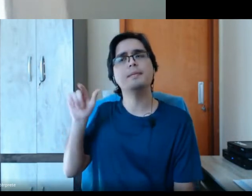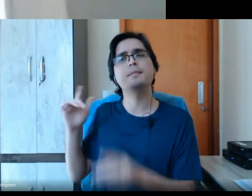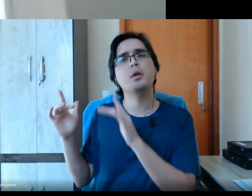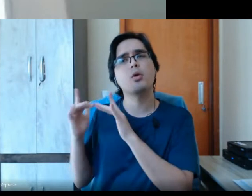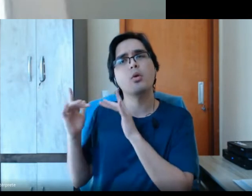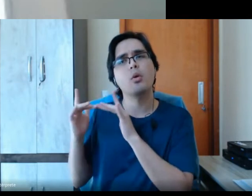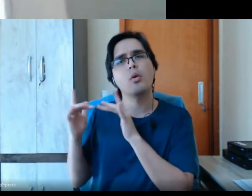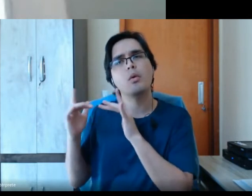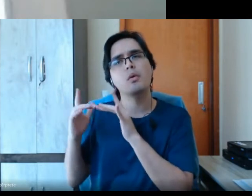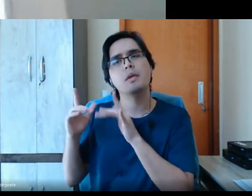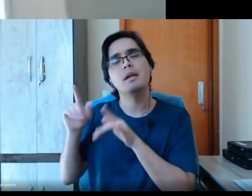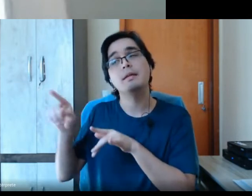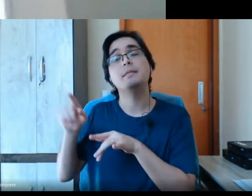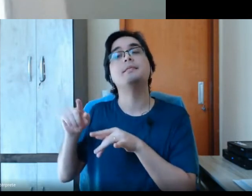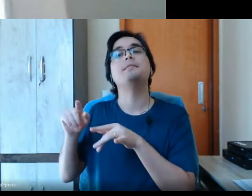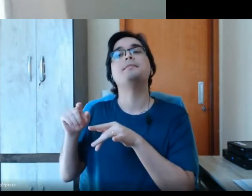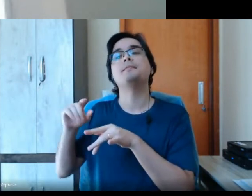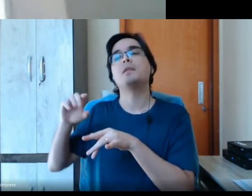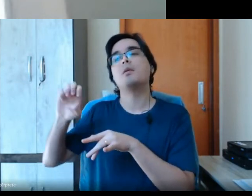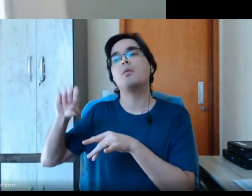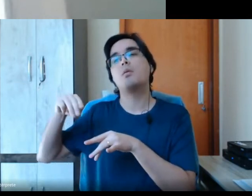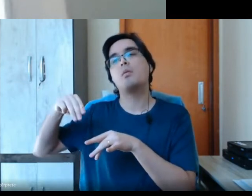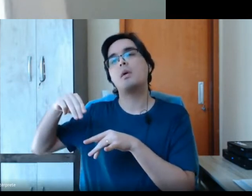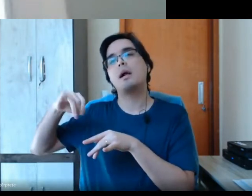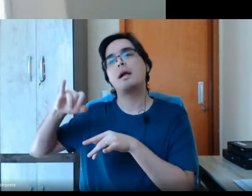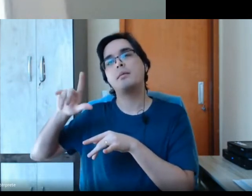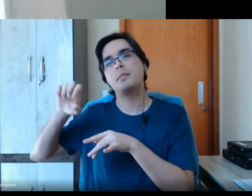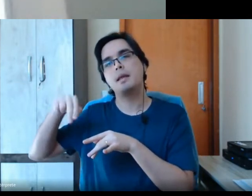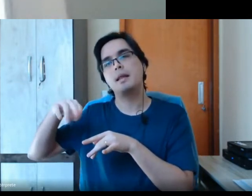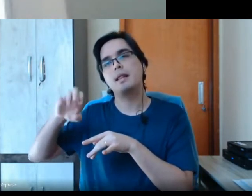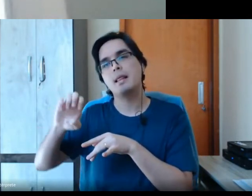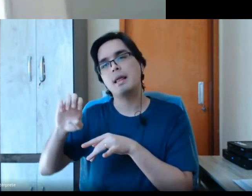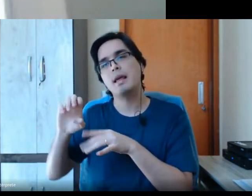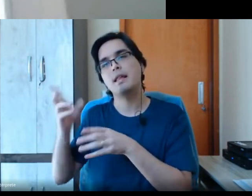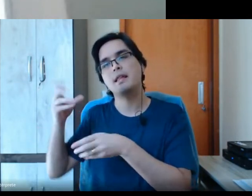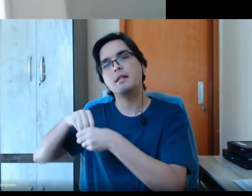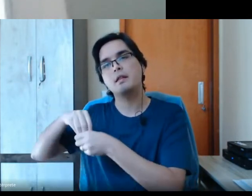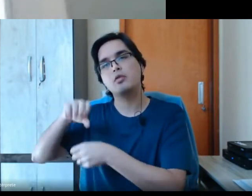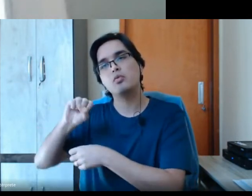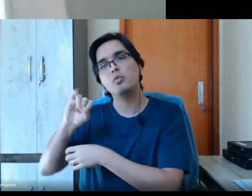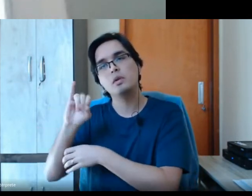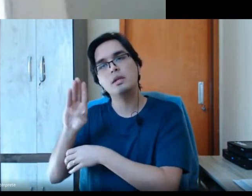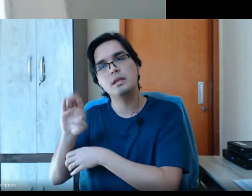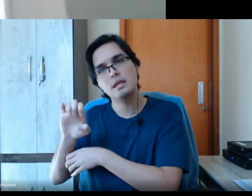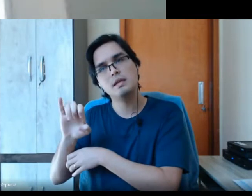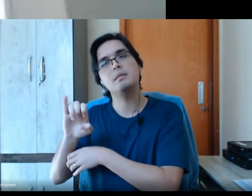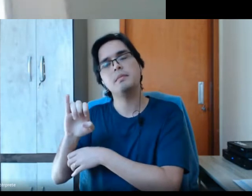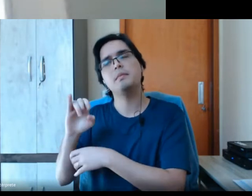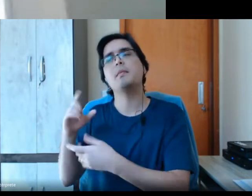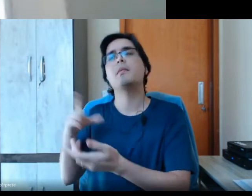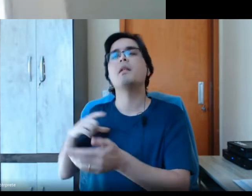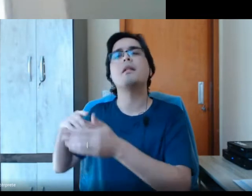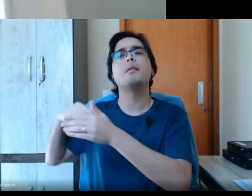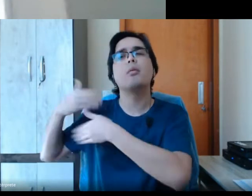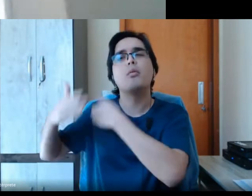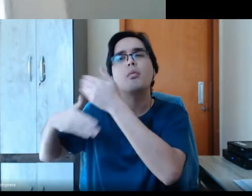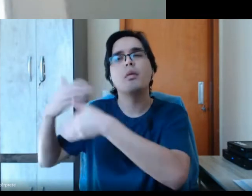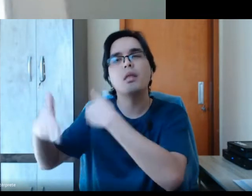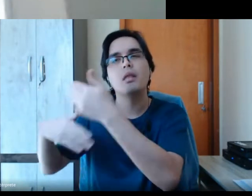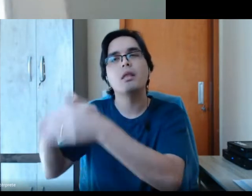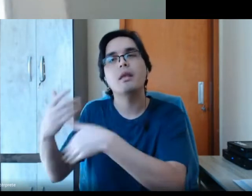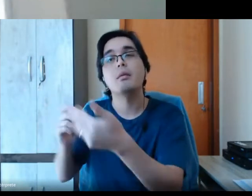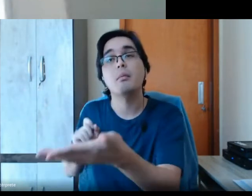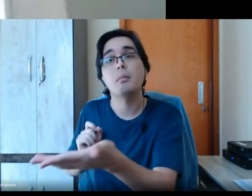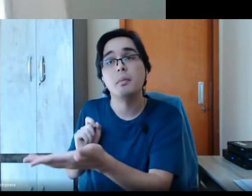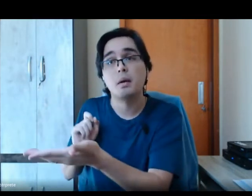quiserem continuar com as outras dúvidas, até que a professora Cláudia consiga estar na sala para poder falar um pouquinho para a gente sobre essa questão.